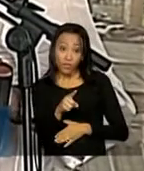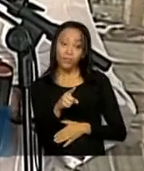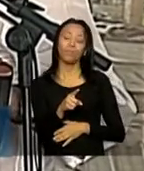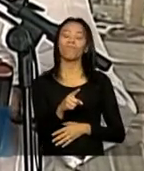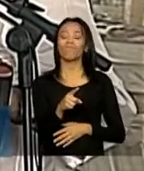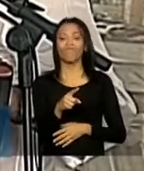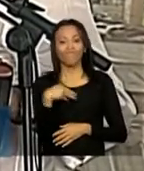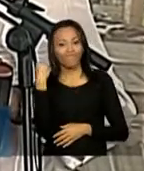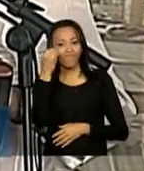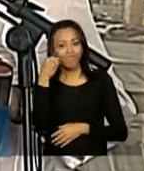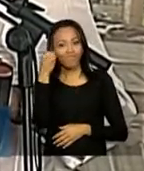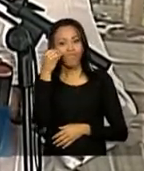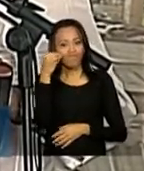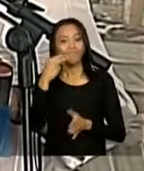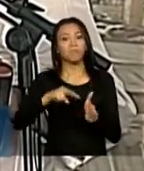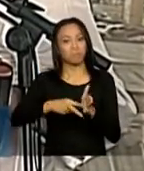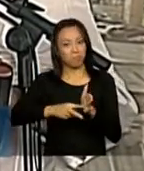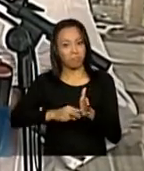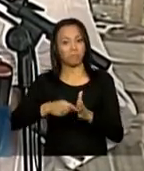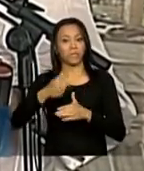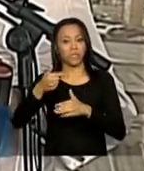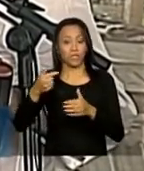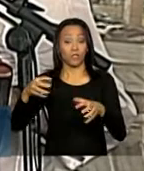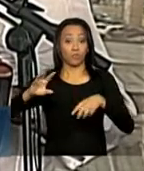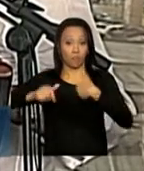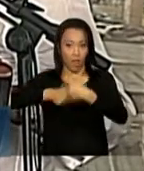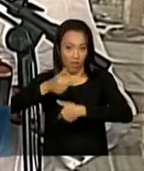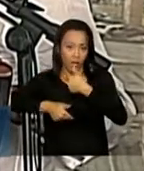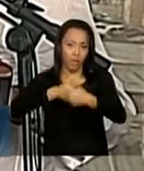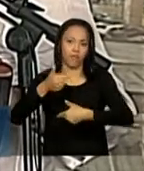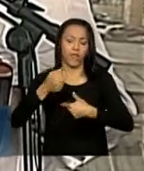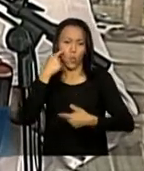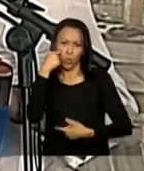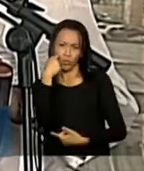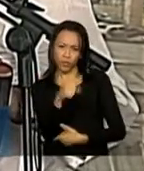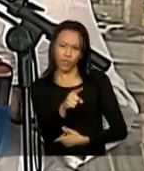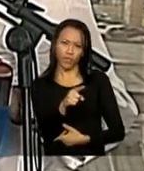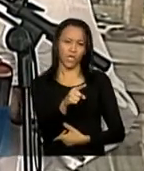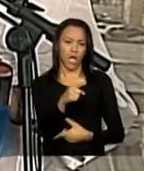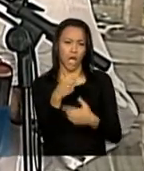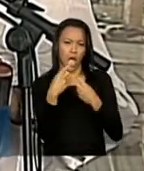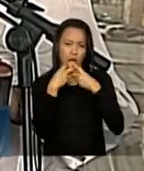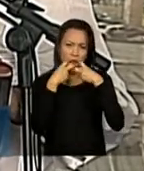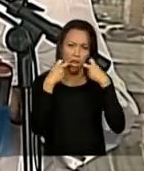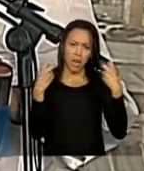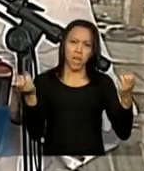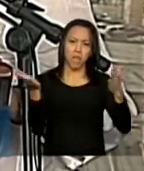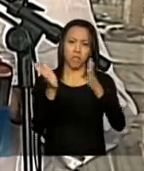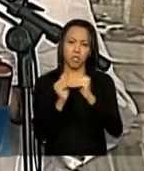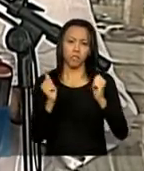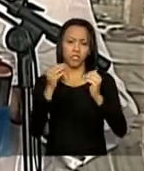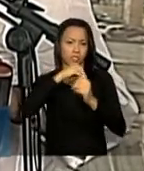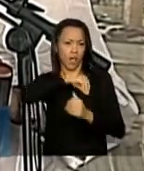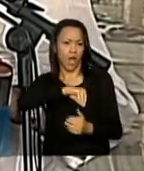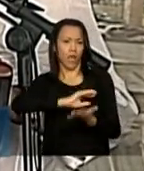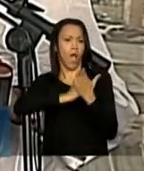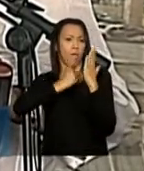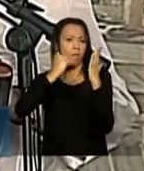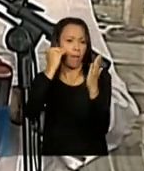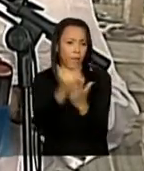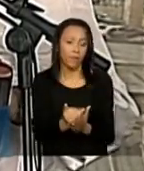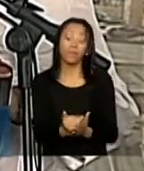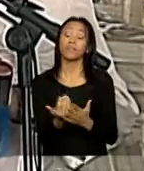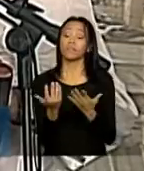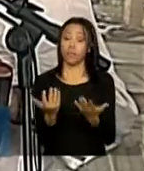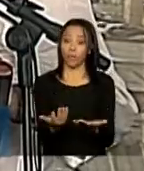maturidade do sindicato e dos trabalhadores. No momento que via a reivindicação salarial, eu sempre dizia, as obras da